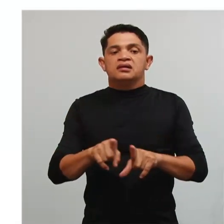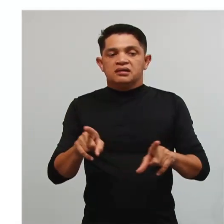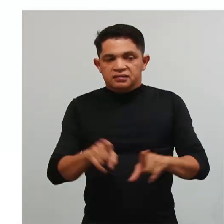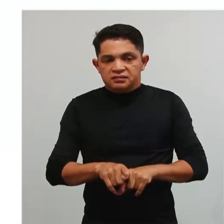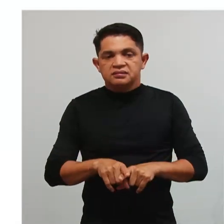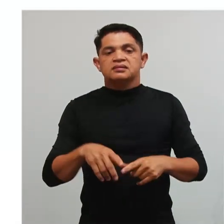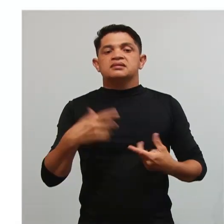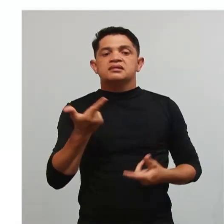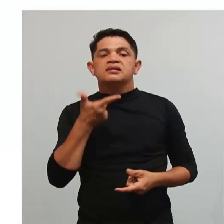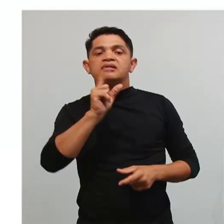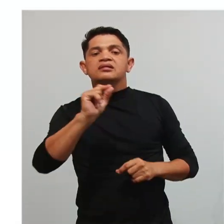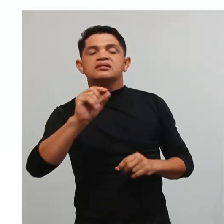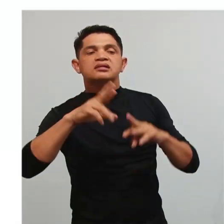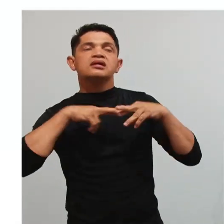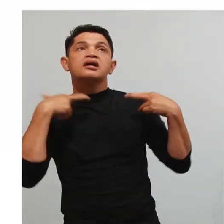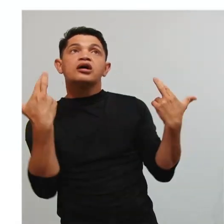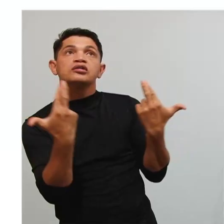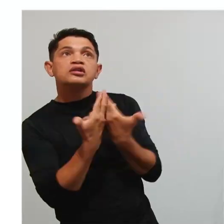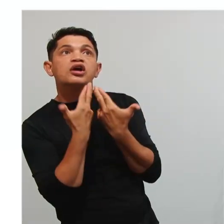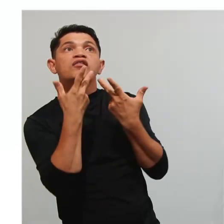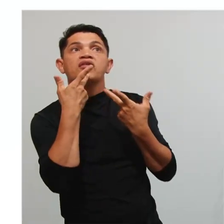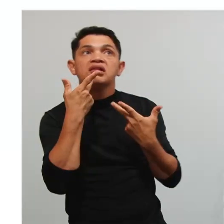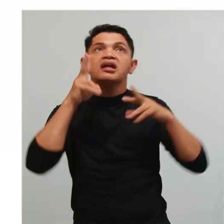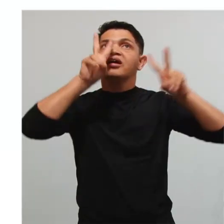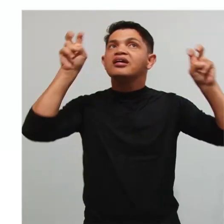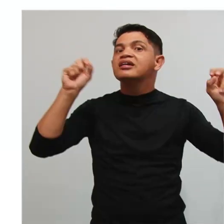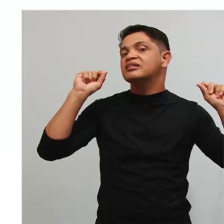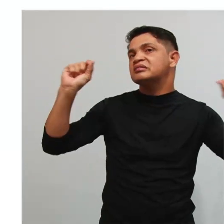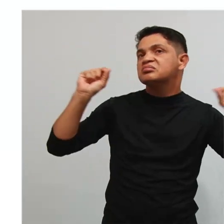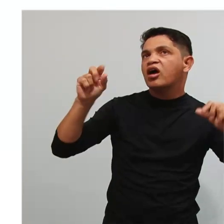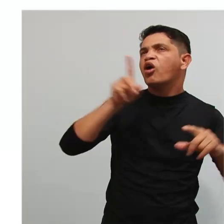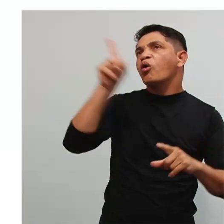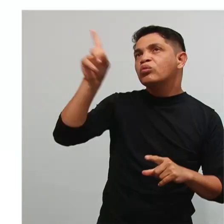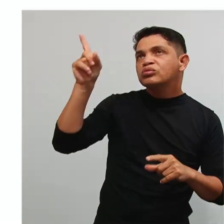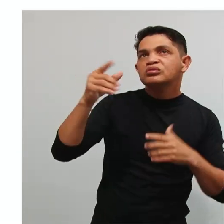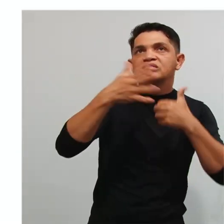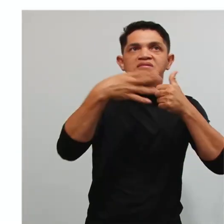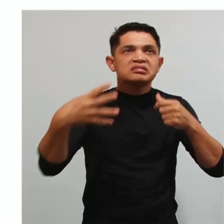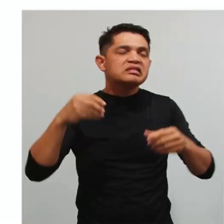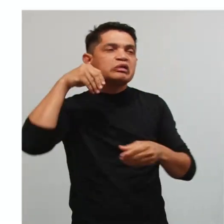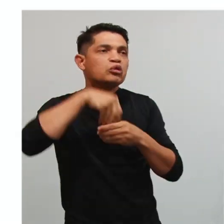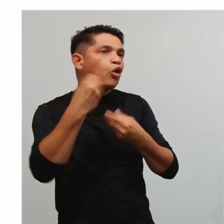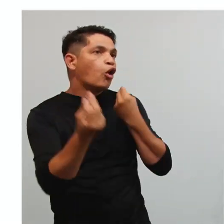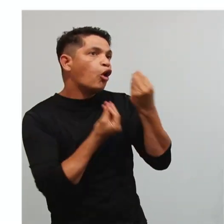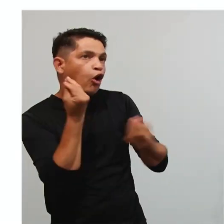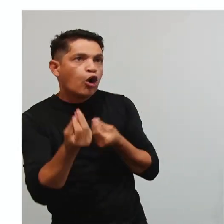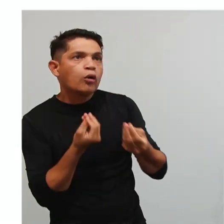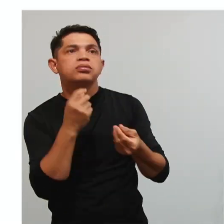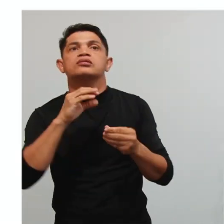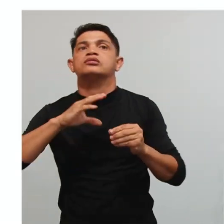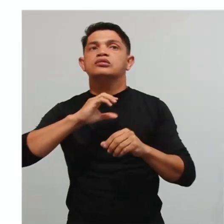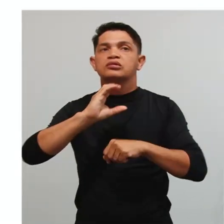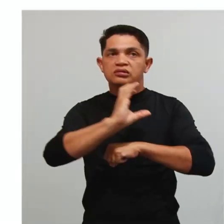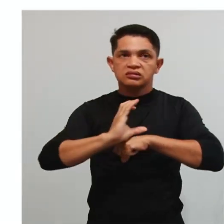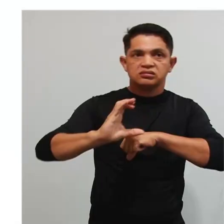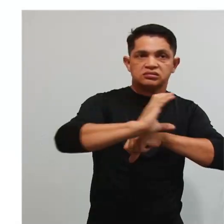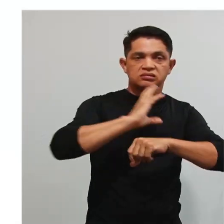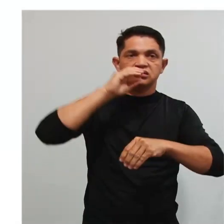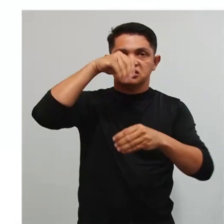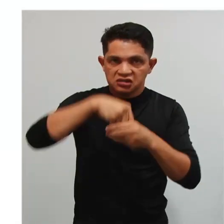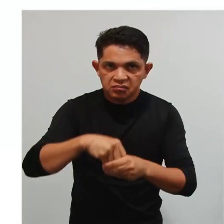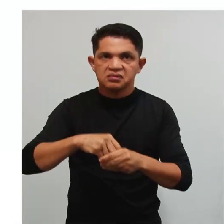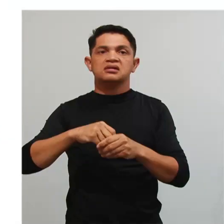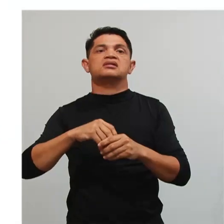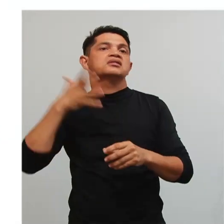indicado o local da reunião. E se for uma reunião online? Você diz, identifica que foi uma reunião online, coloca lá o link,